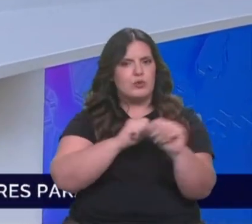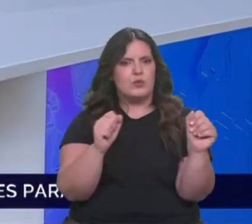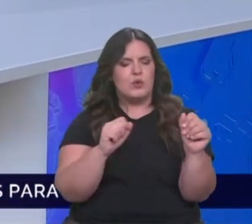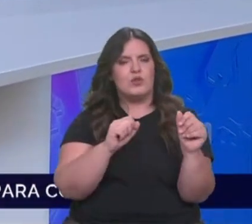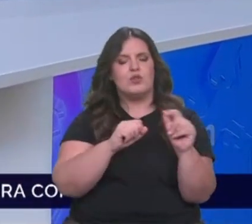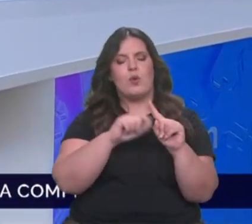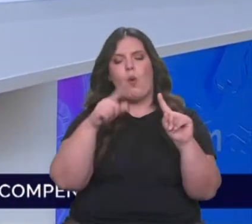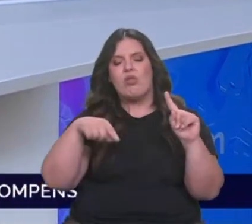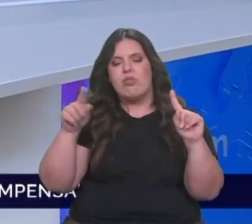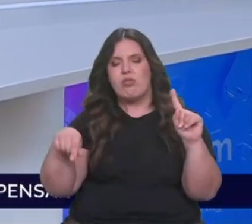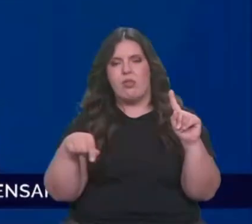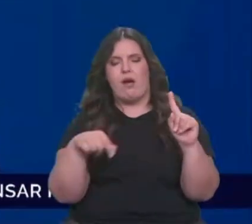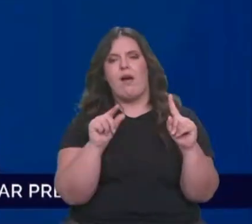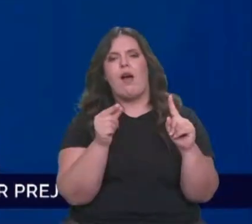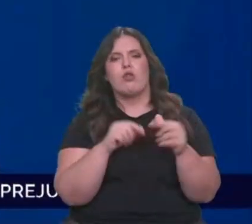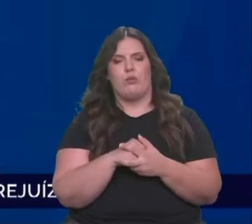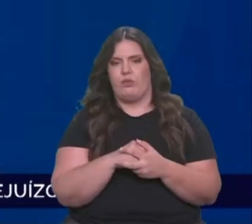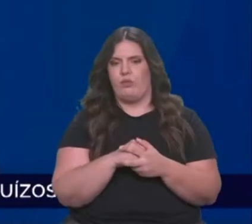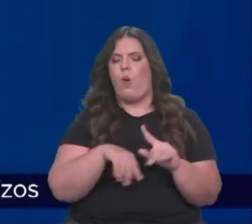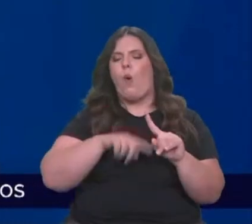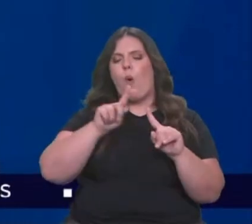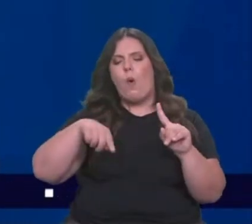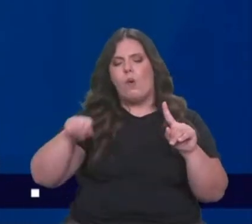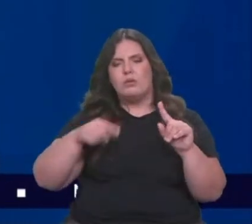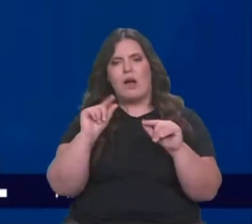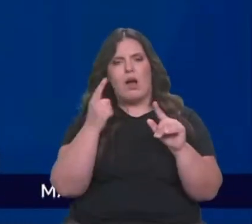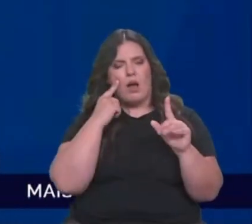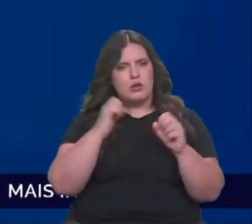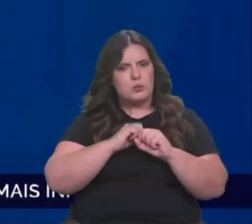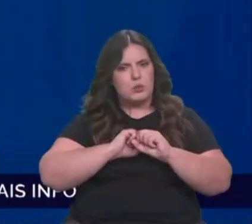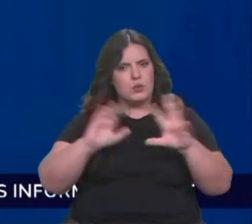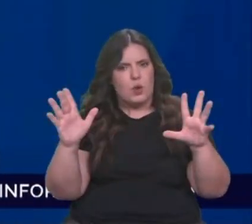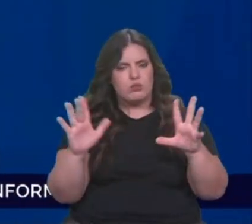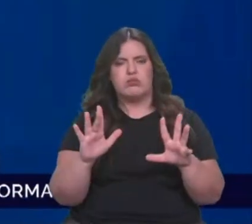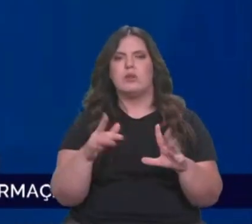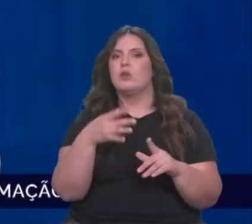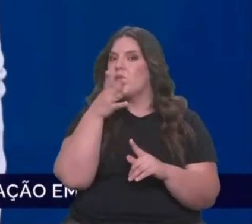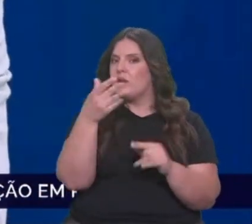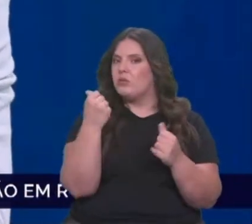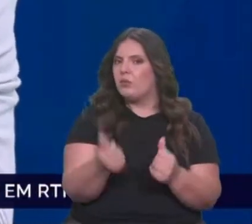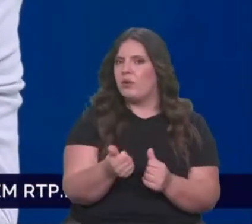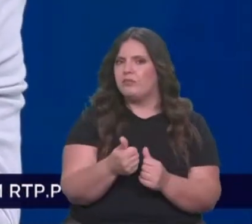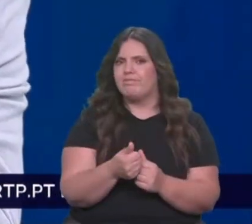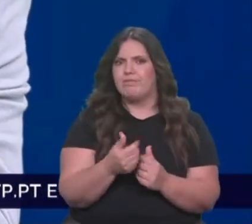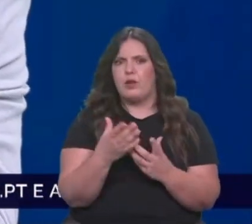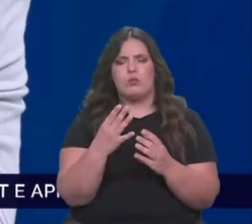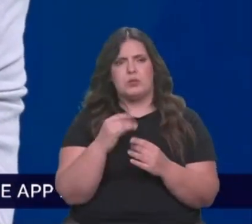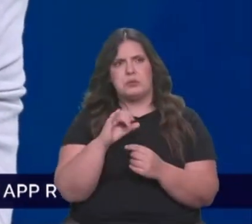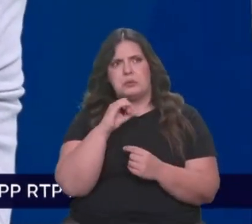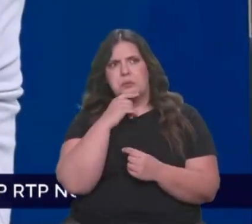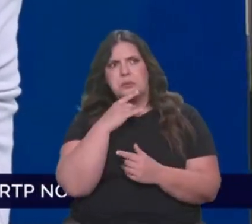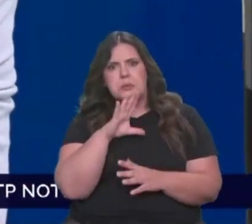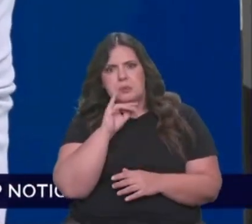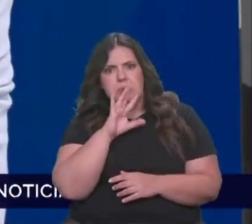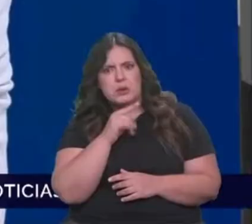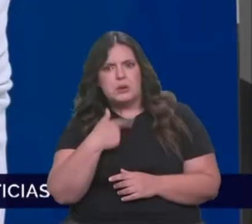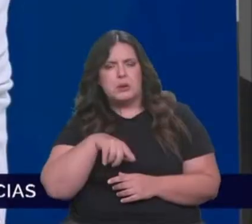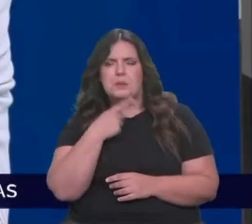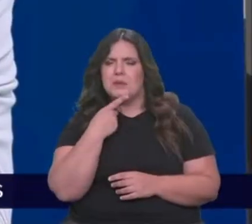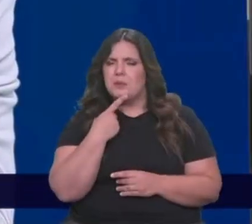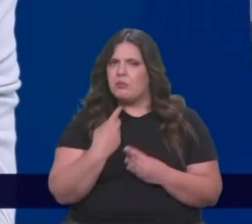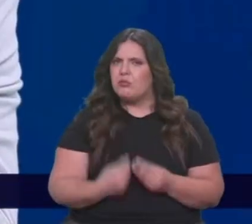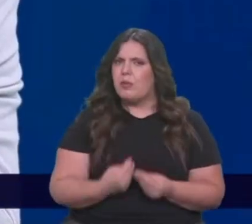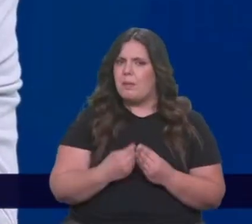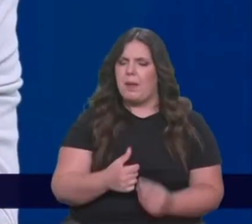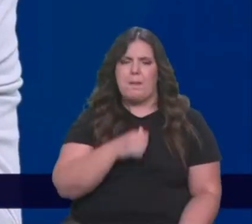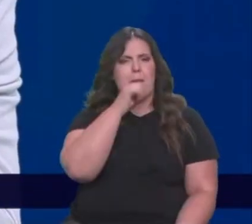de rádio. Sim, é verdade. Explosões de ondas de rádio, e como tu disseste muito bem, são mesmo muito misteriosas porque nós ainda não percebemos muito